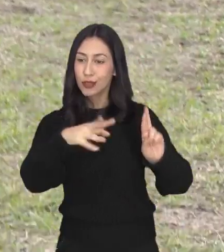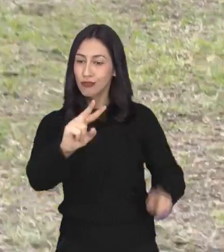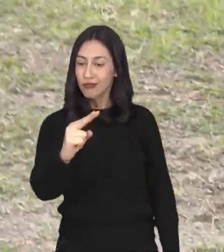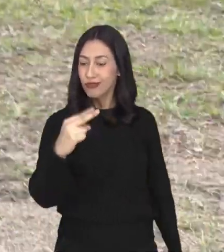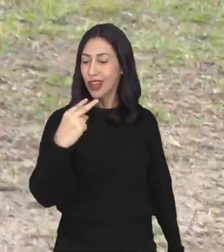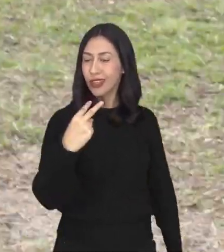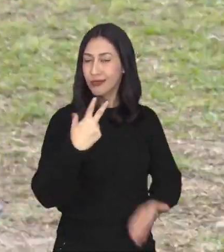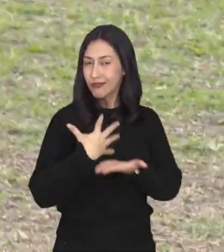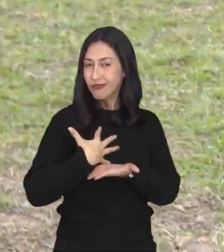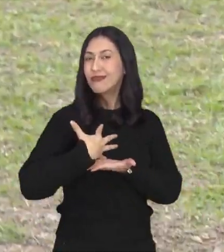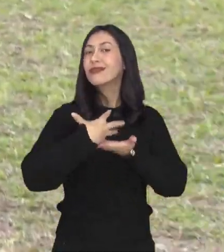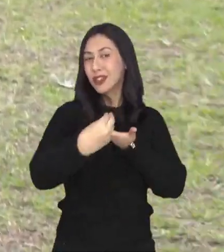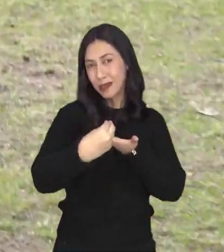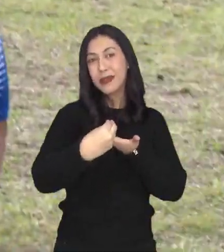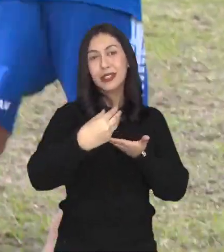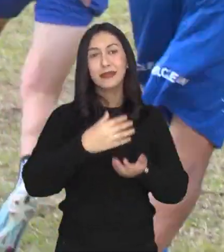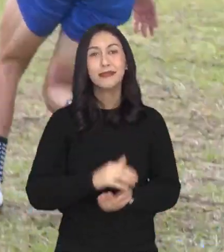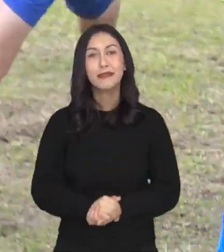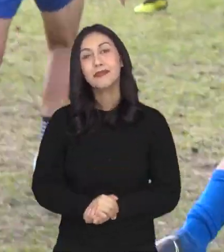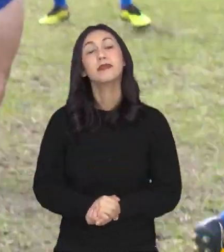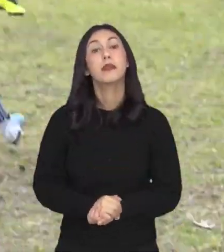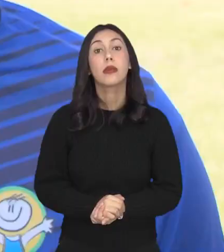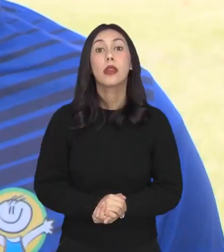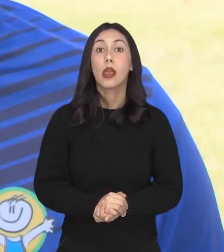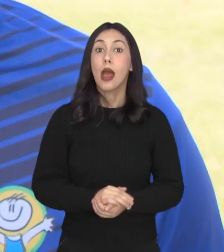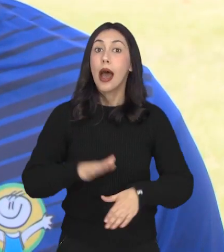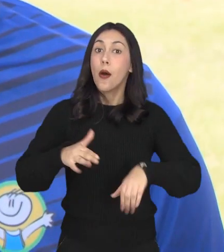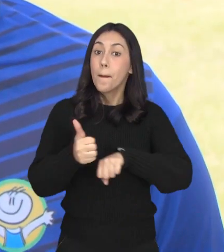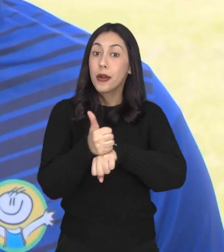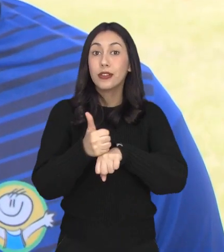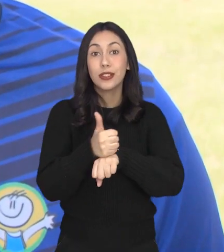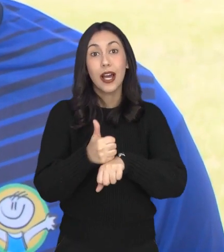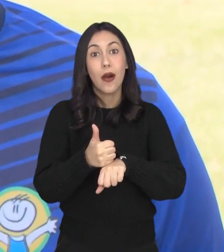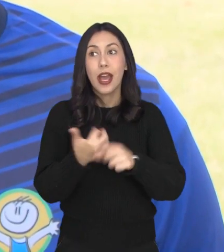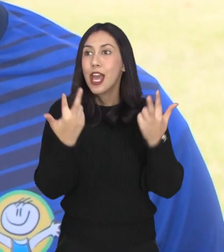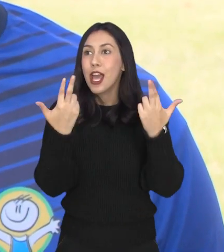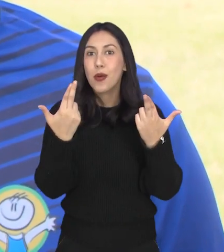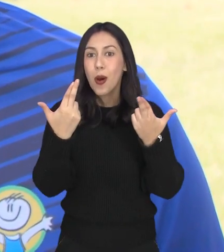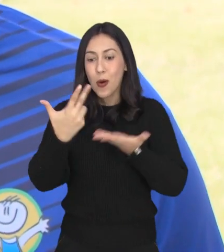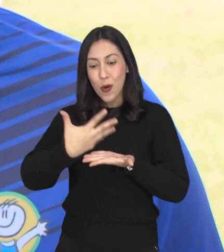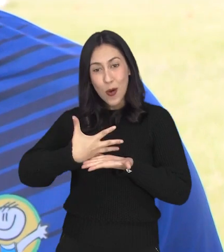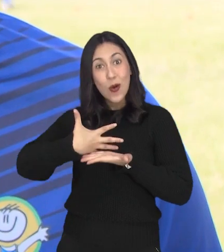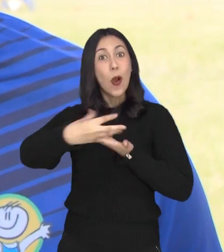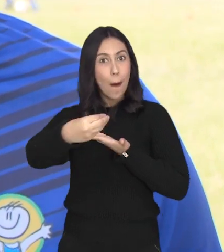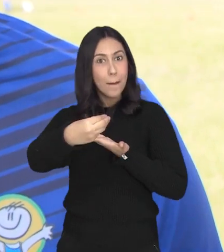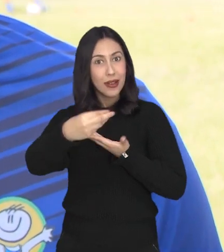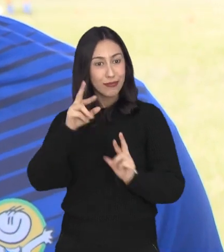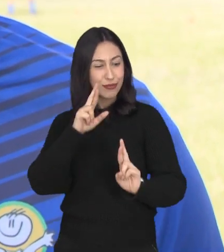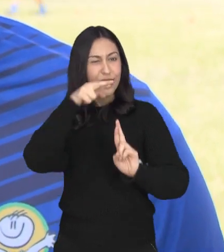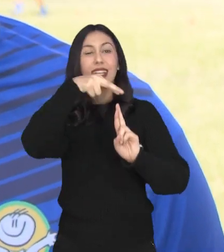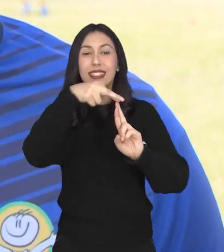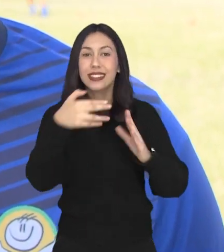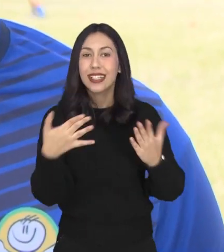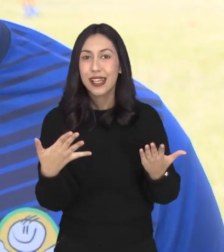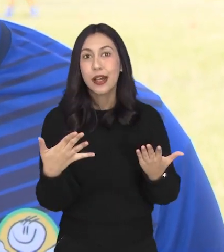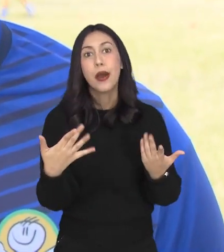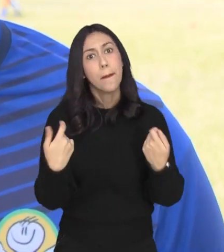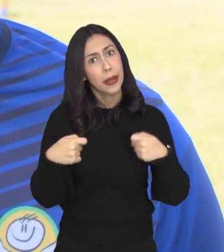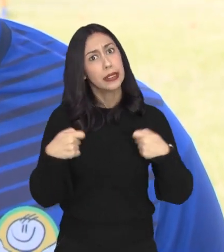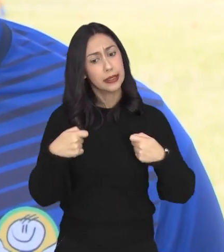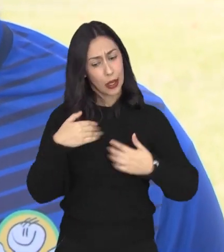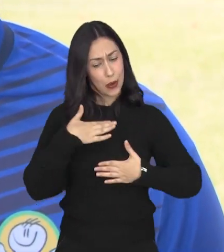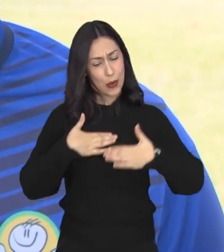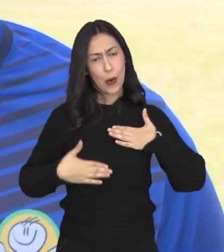é o melhor incentivo para os jogadores mais novos. O preparador físico, às vezes, é o espelho pro jogador, né?